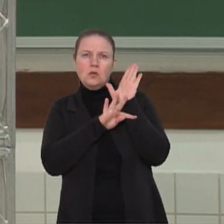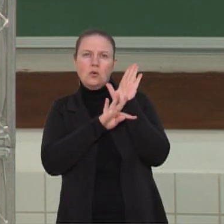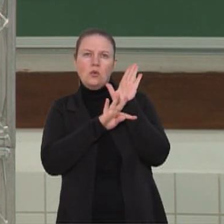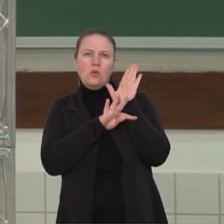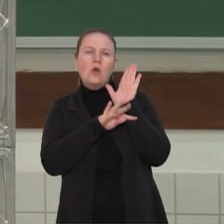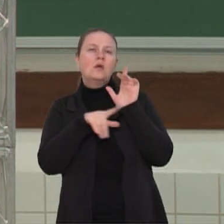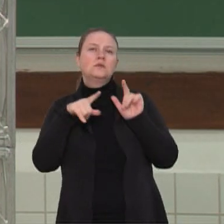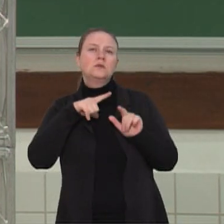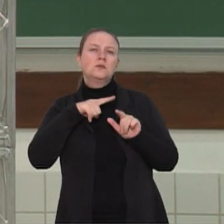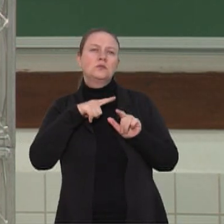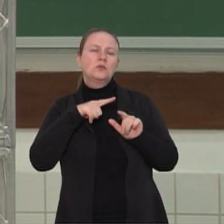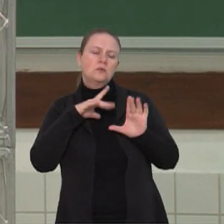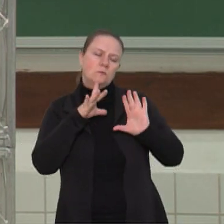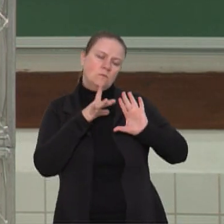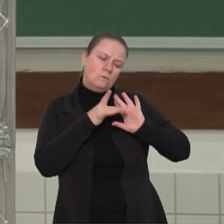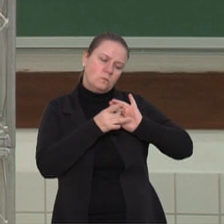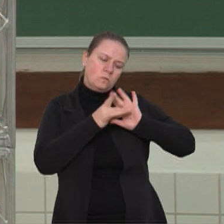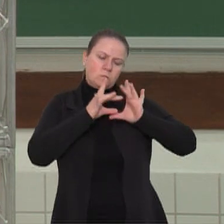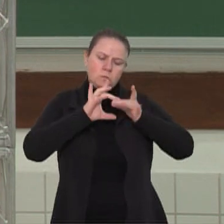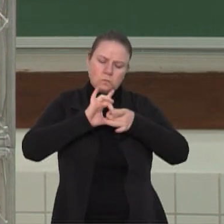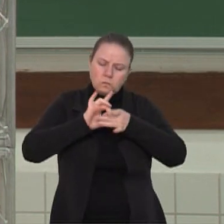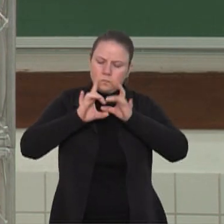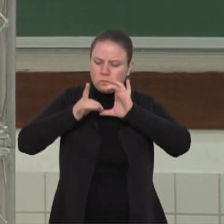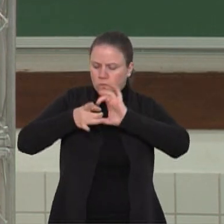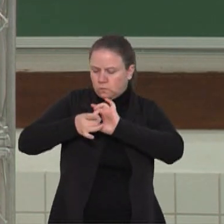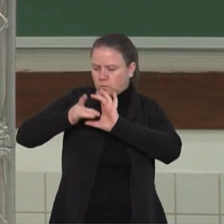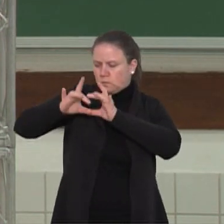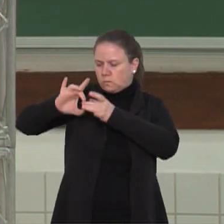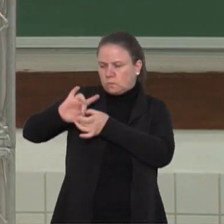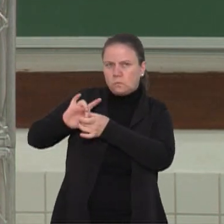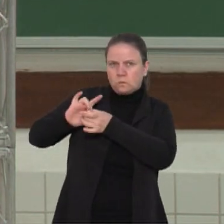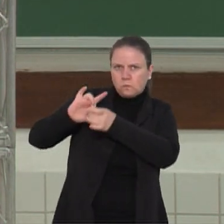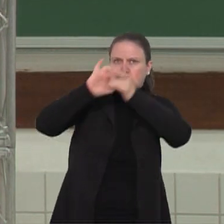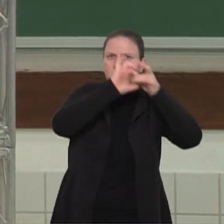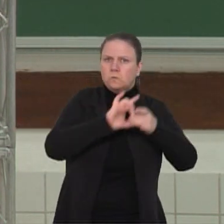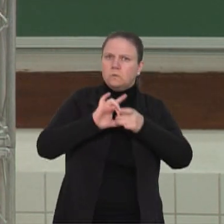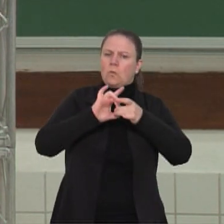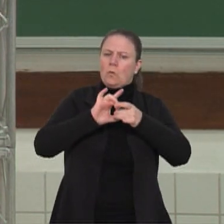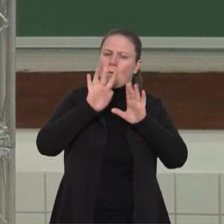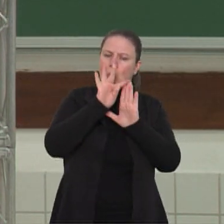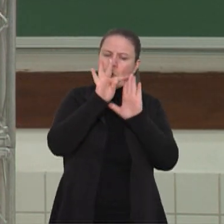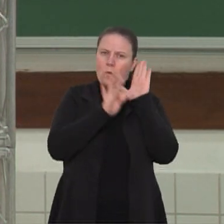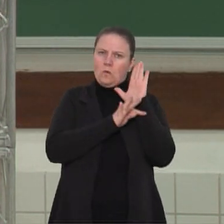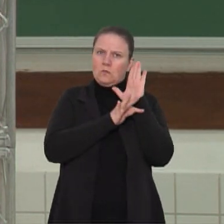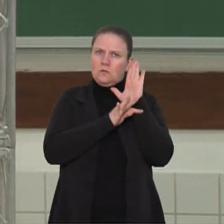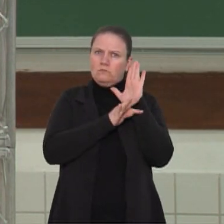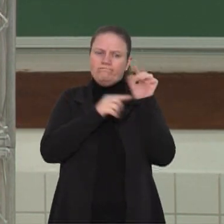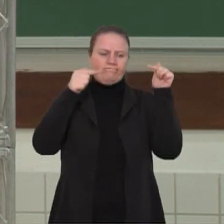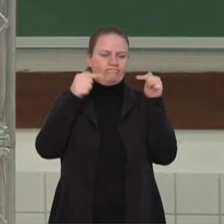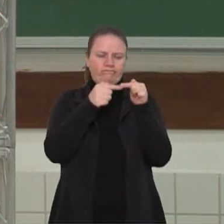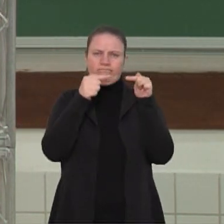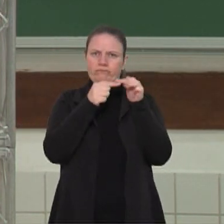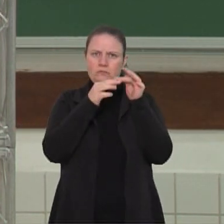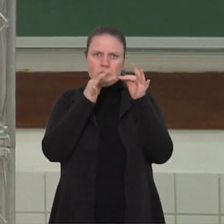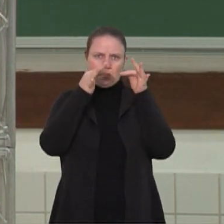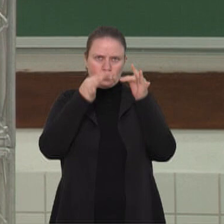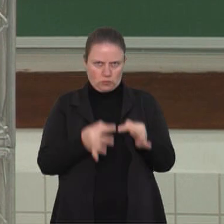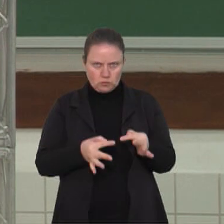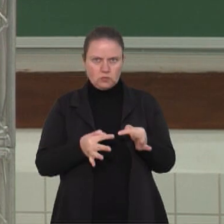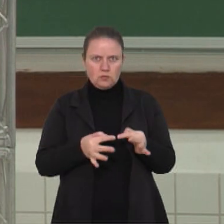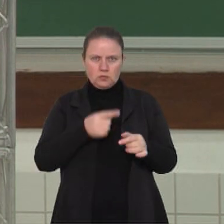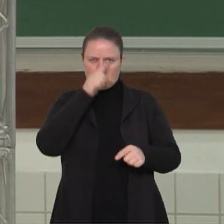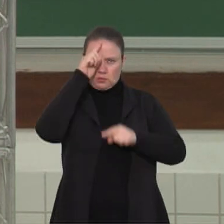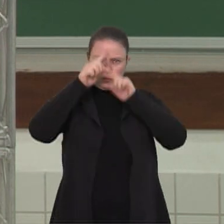amarrado, unido. Então, para que o teu texto ele seja ligado